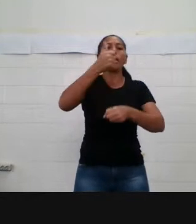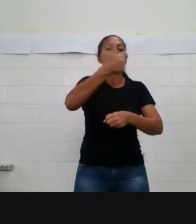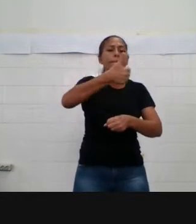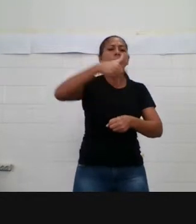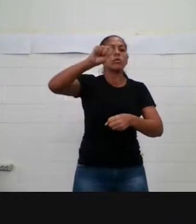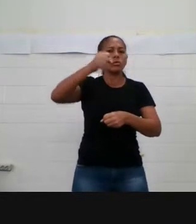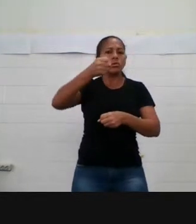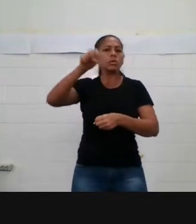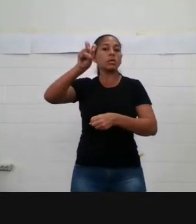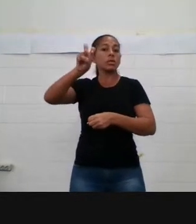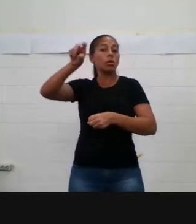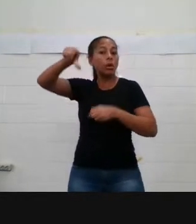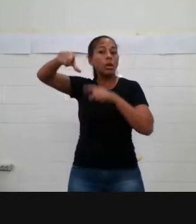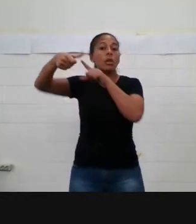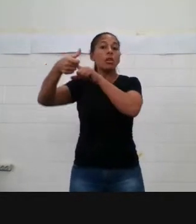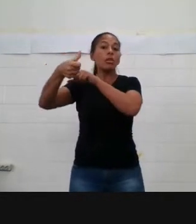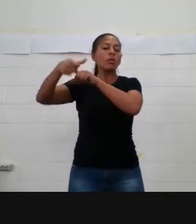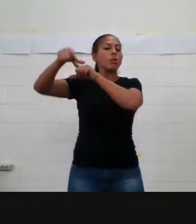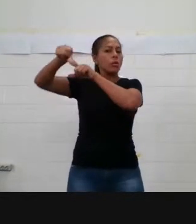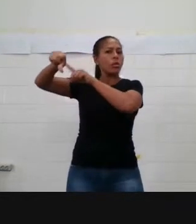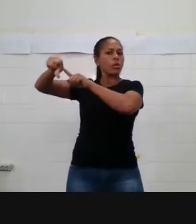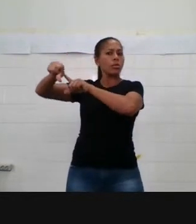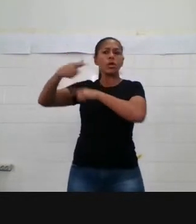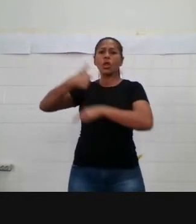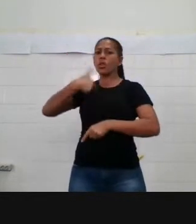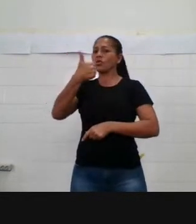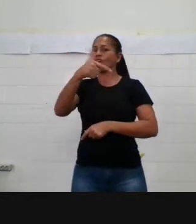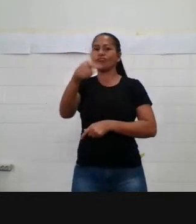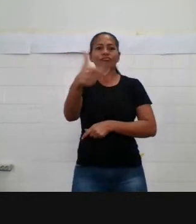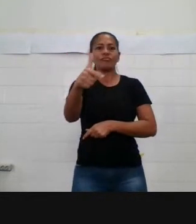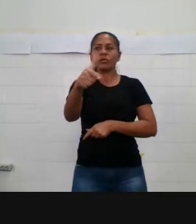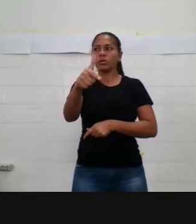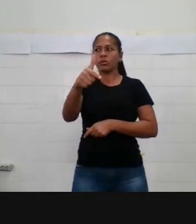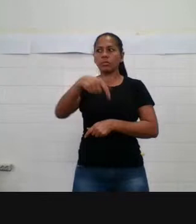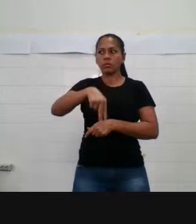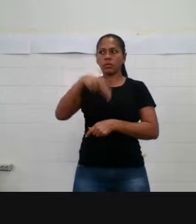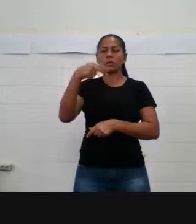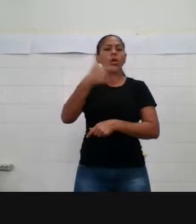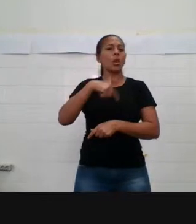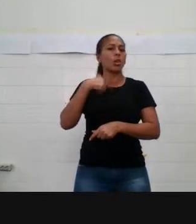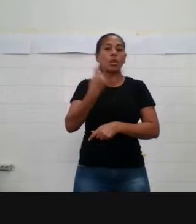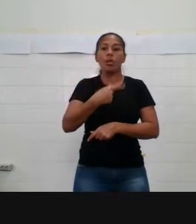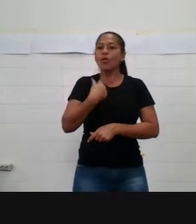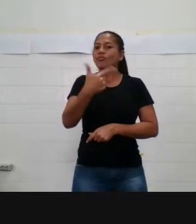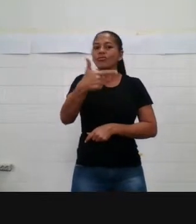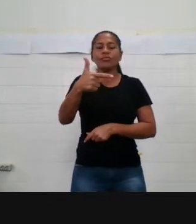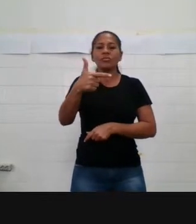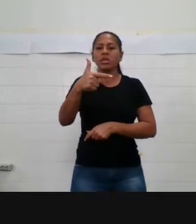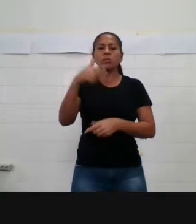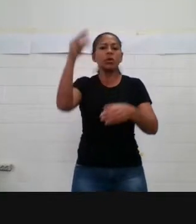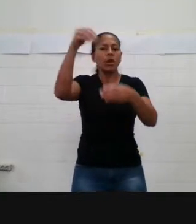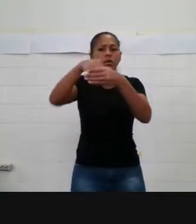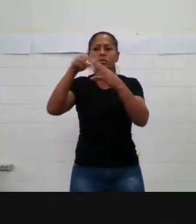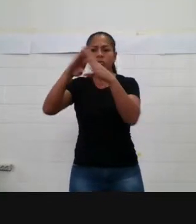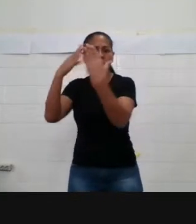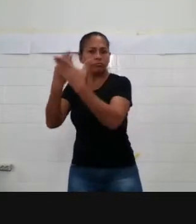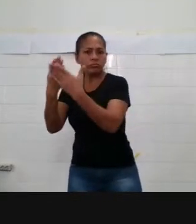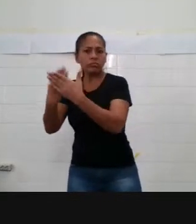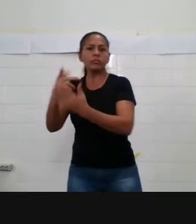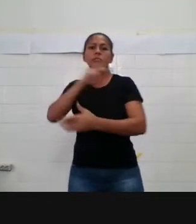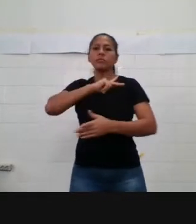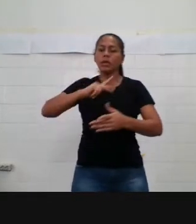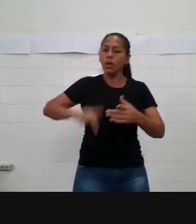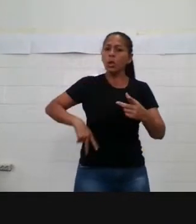né? Que nós não temos discussão desse romance, seja nas escolas públicas desse país, seja